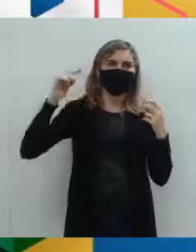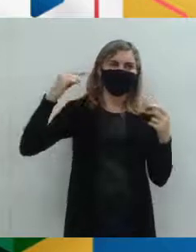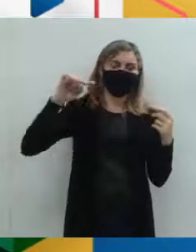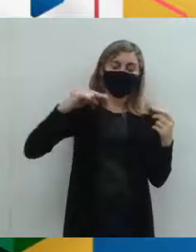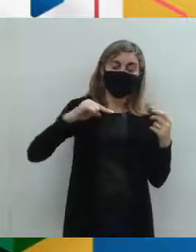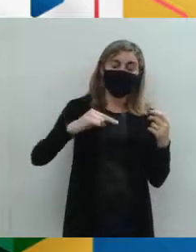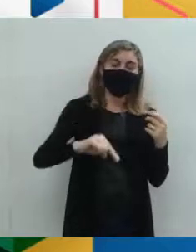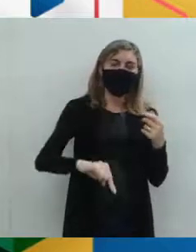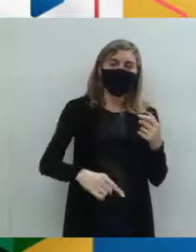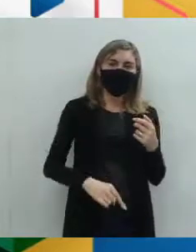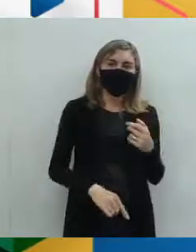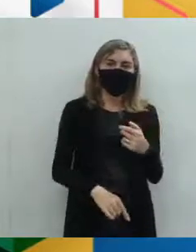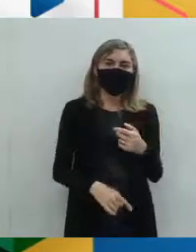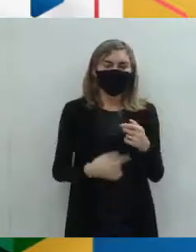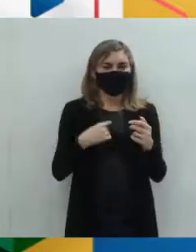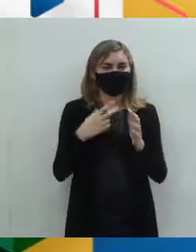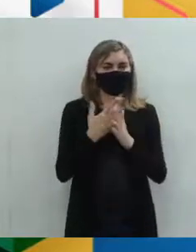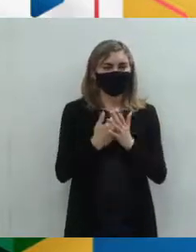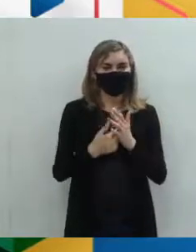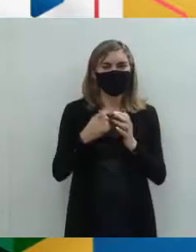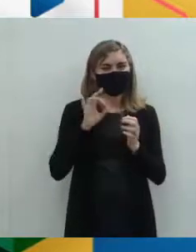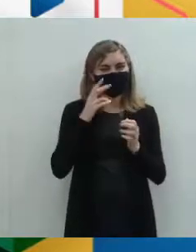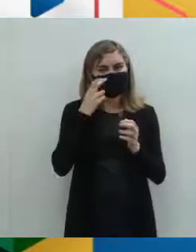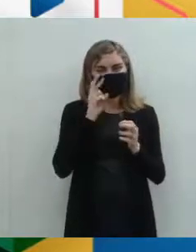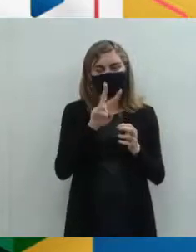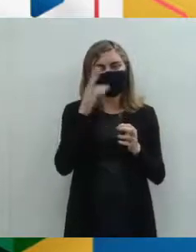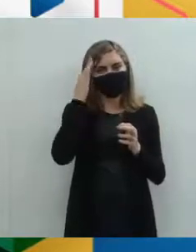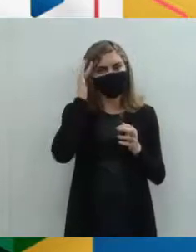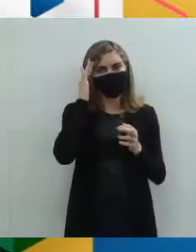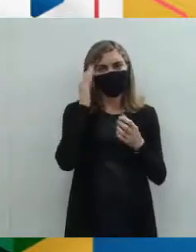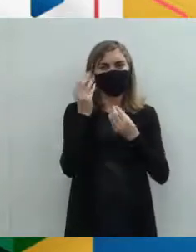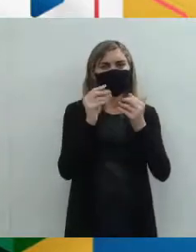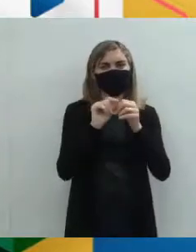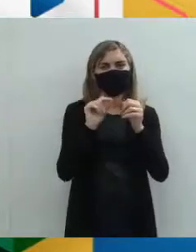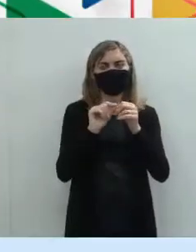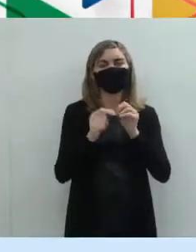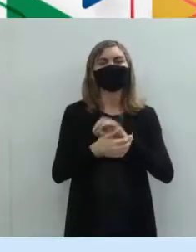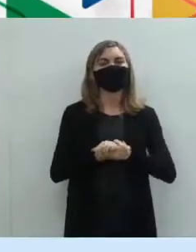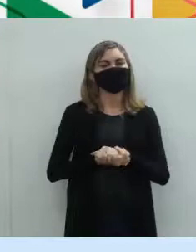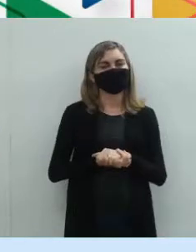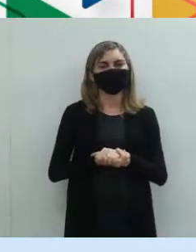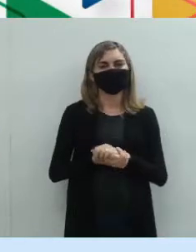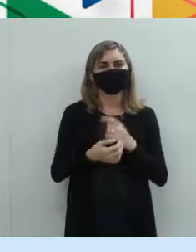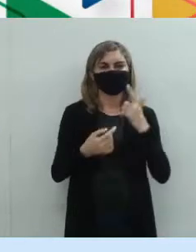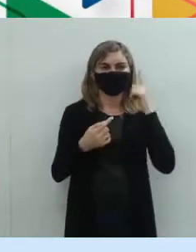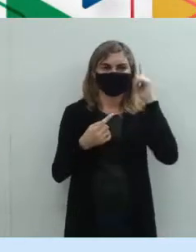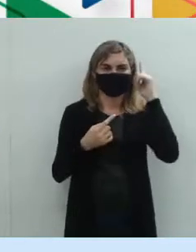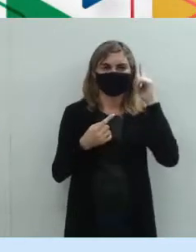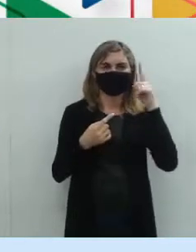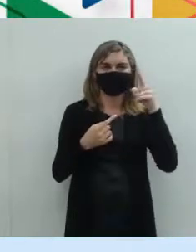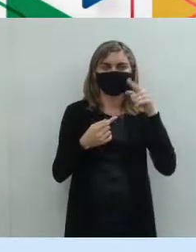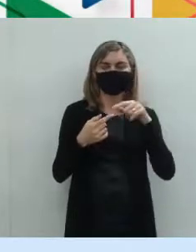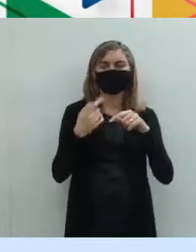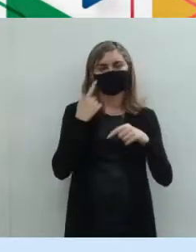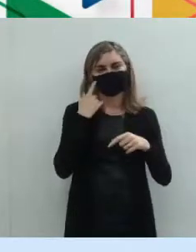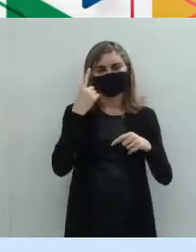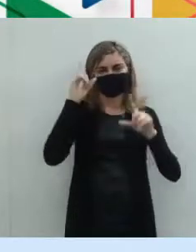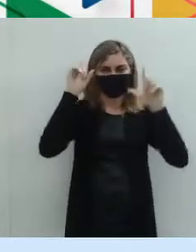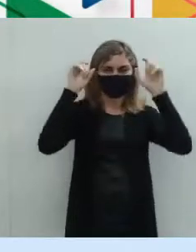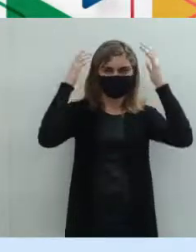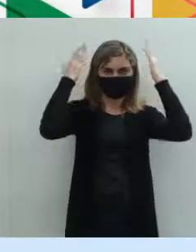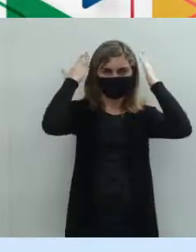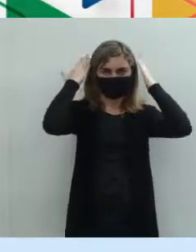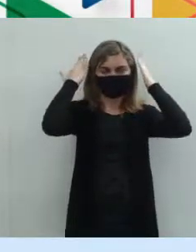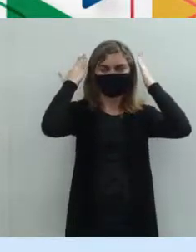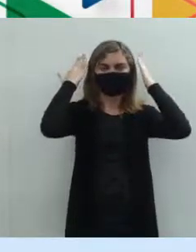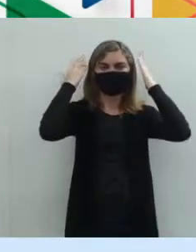no desenho, né? Então, só para vocês entenderem como foi feito isso daí, tá? E aí na perspectiva de uma foto,